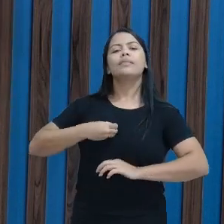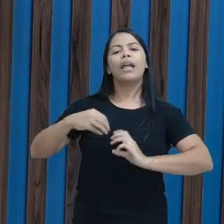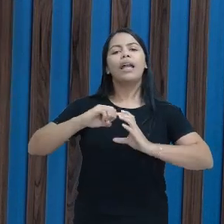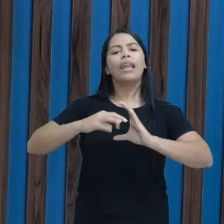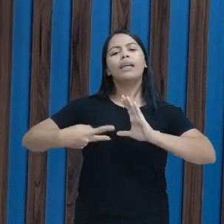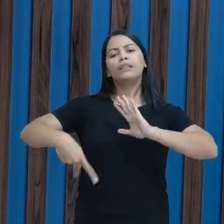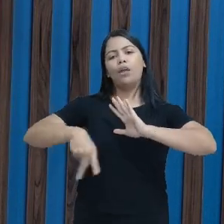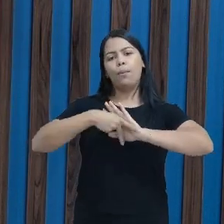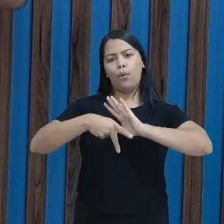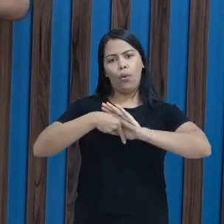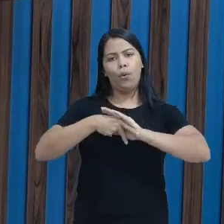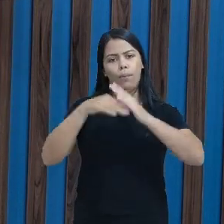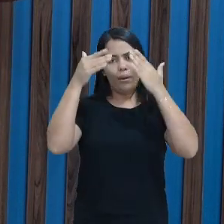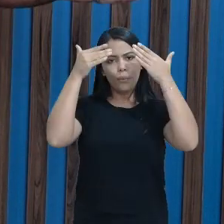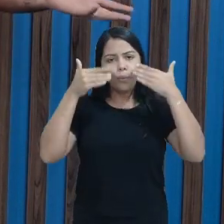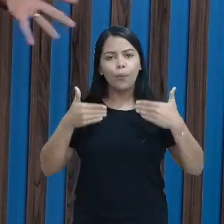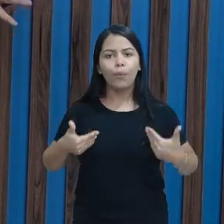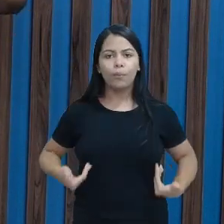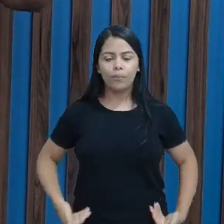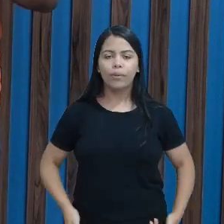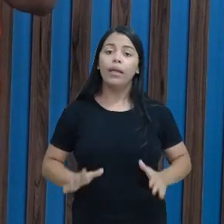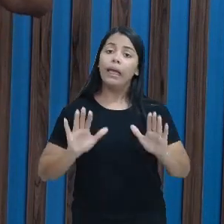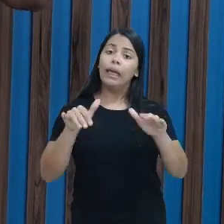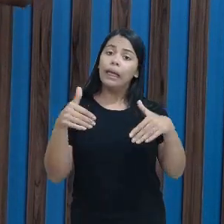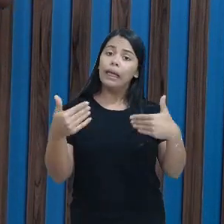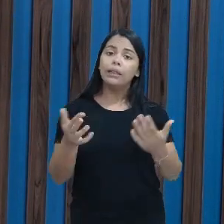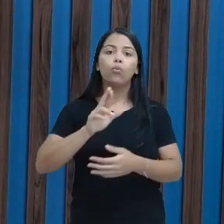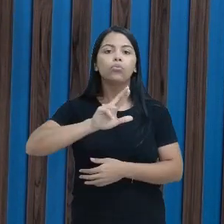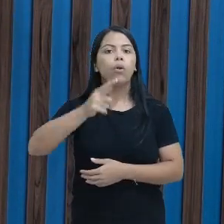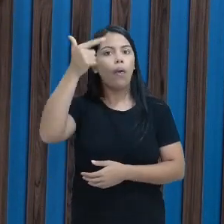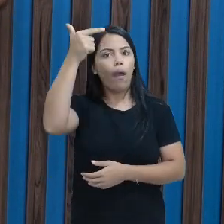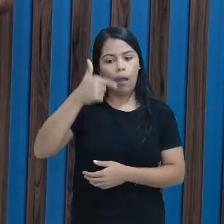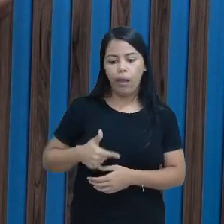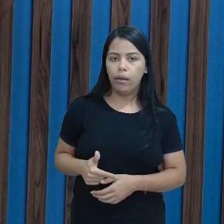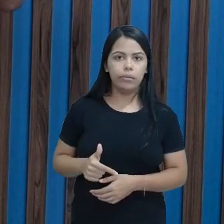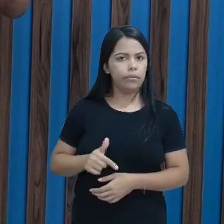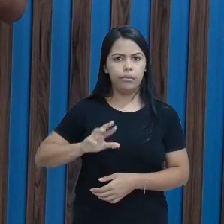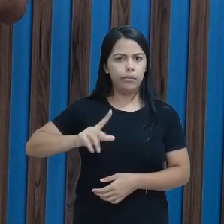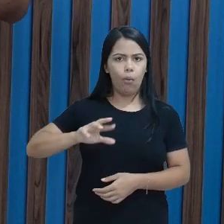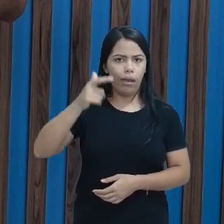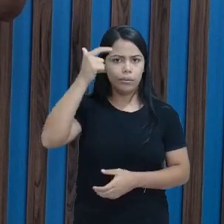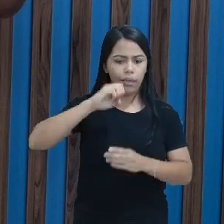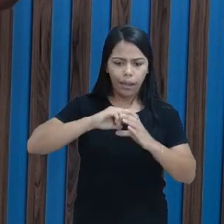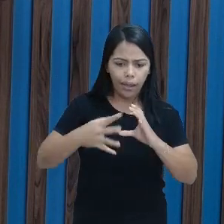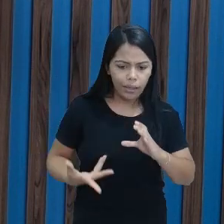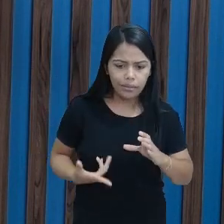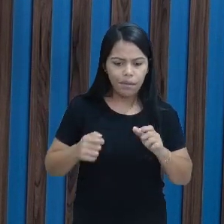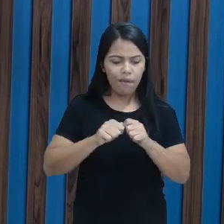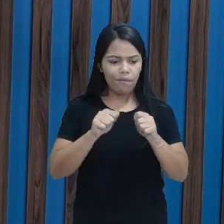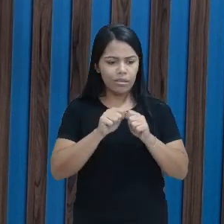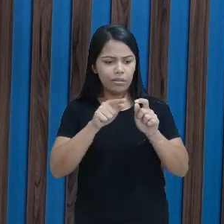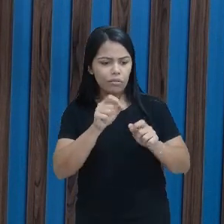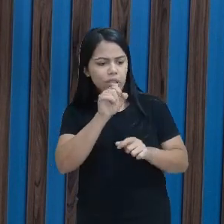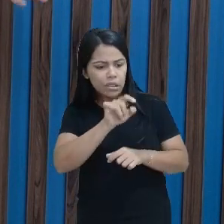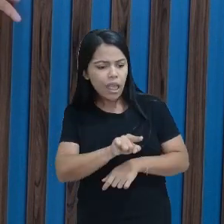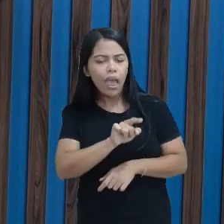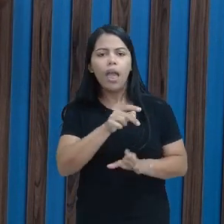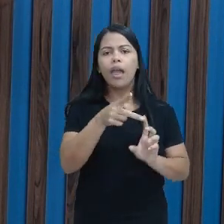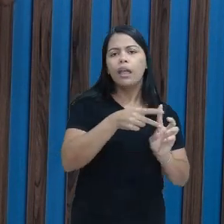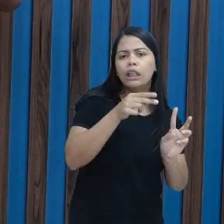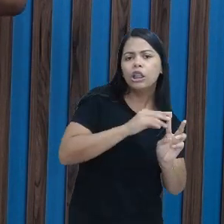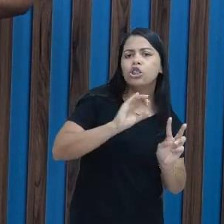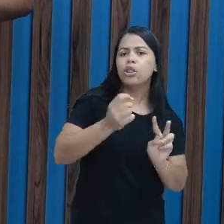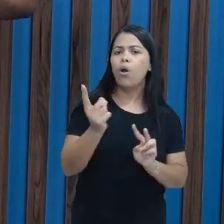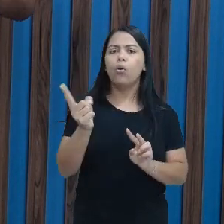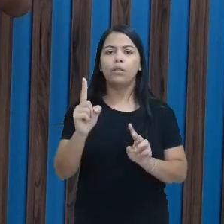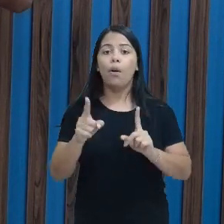parte estética do corpo aqui no lado de fora. Então, não são essas características que vão definir você como indígena. É a sua